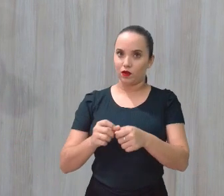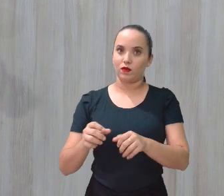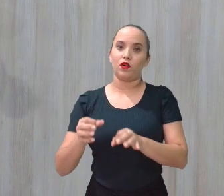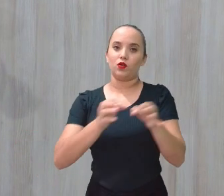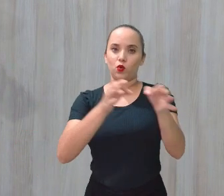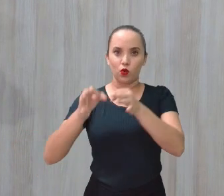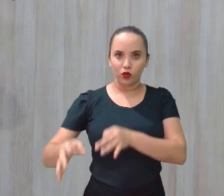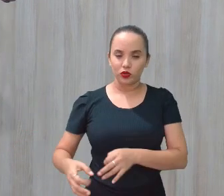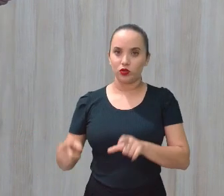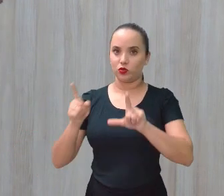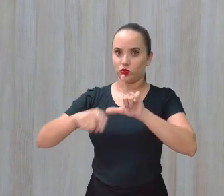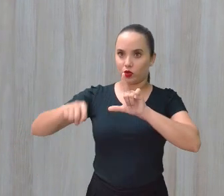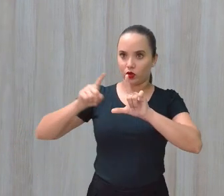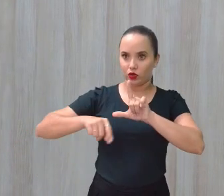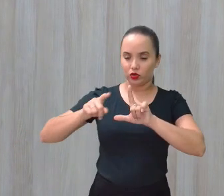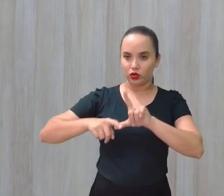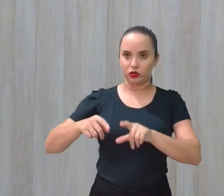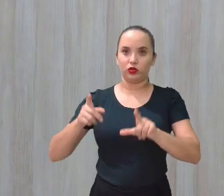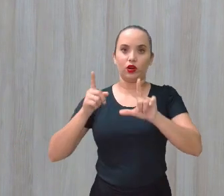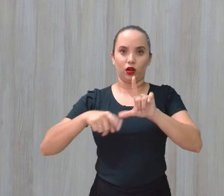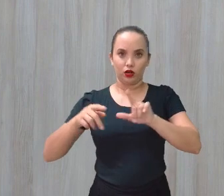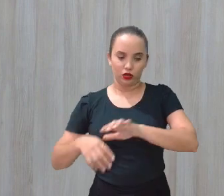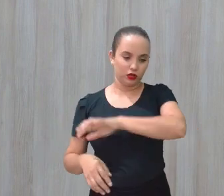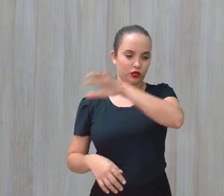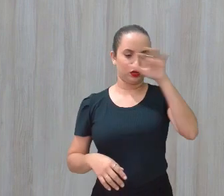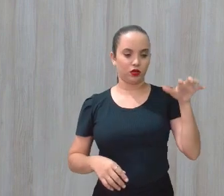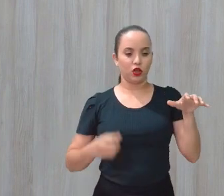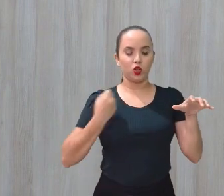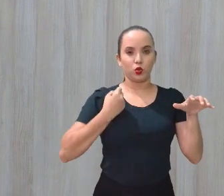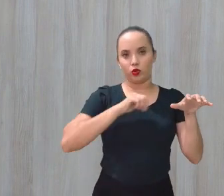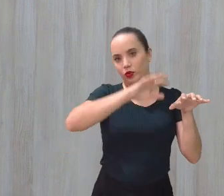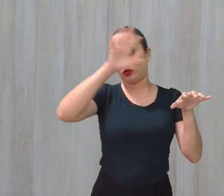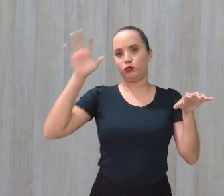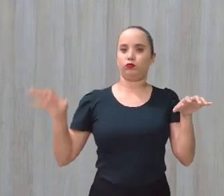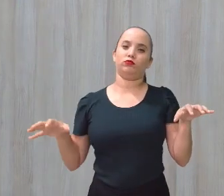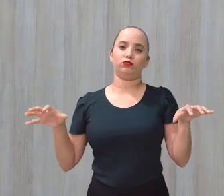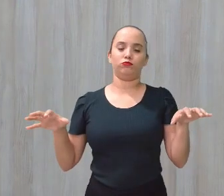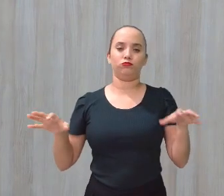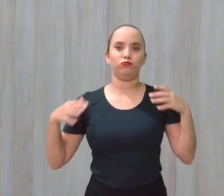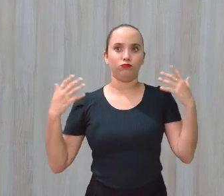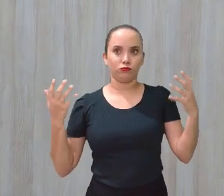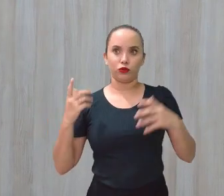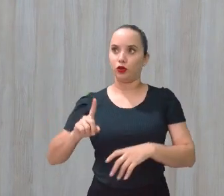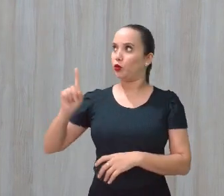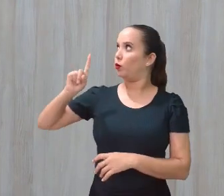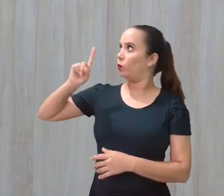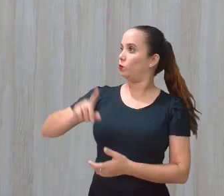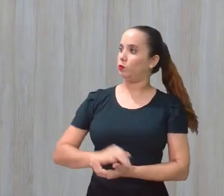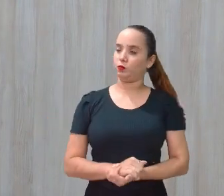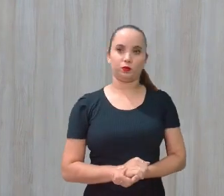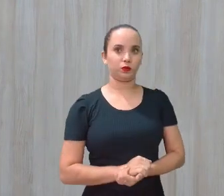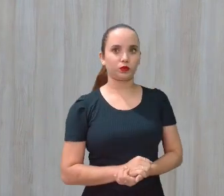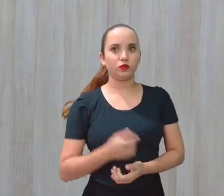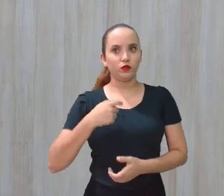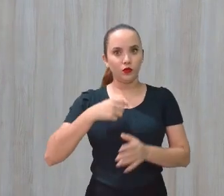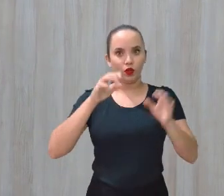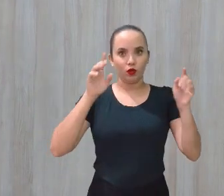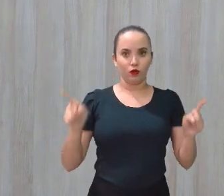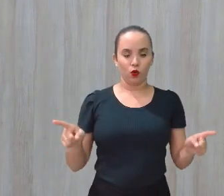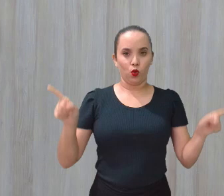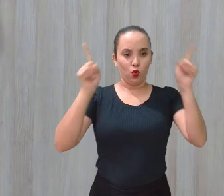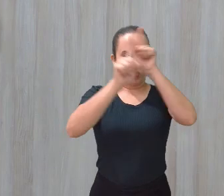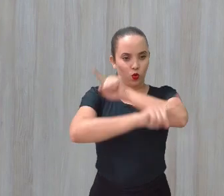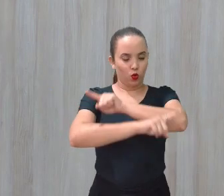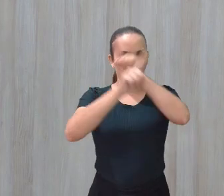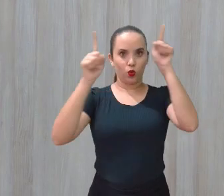manipulação das letras, ou seja, letra para um lado, número para o outro. Então, nessa equação aqui de cima, eu vou passar aquele